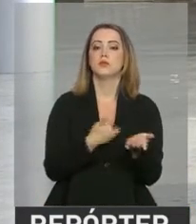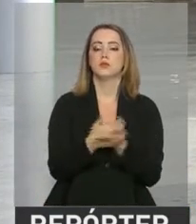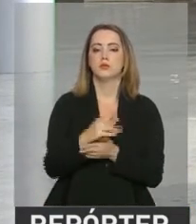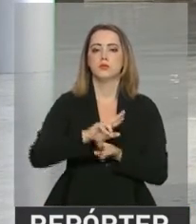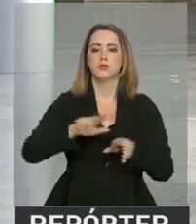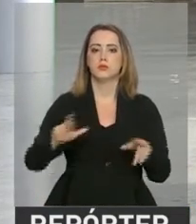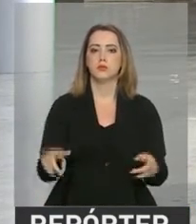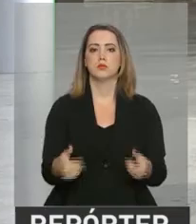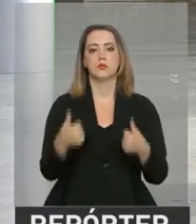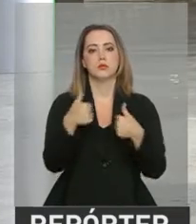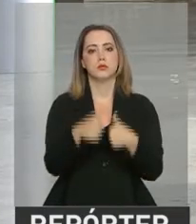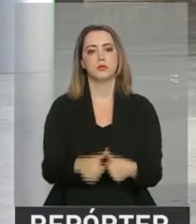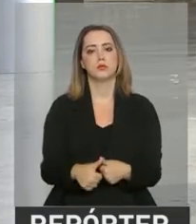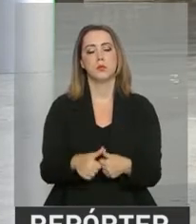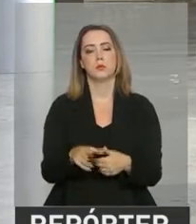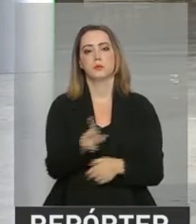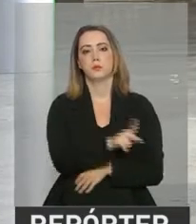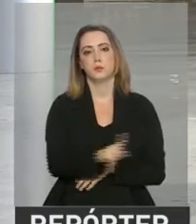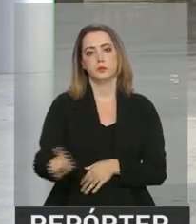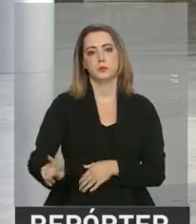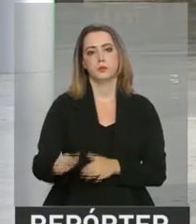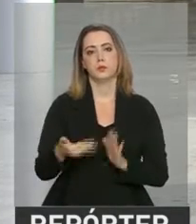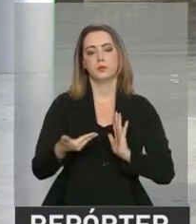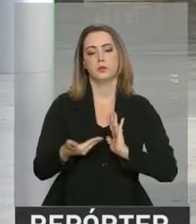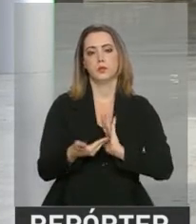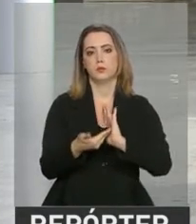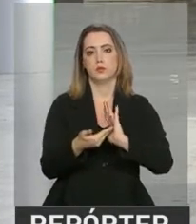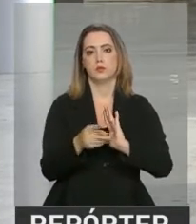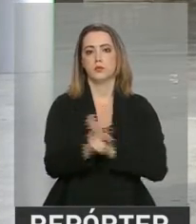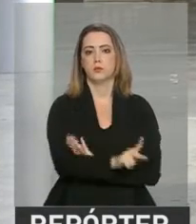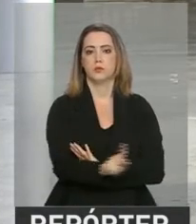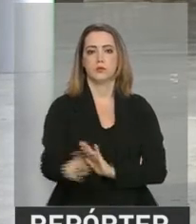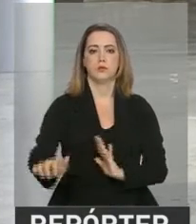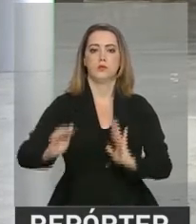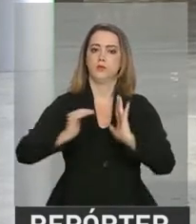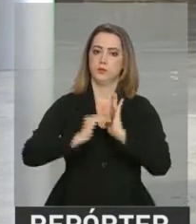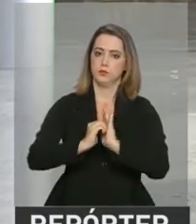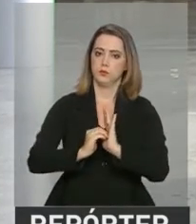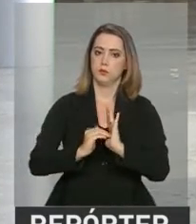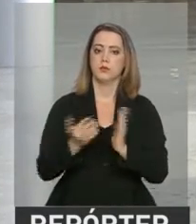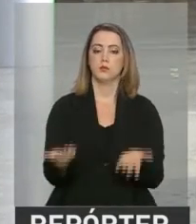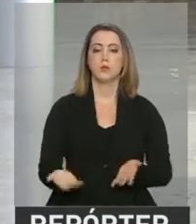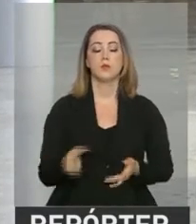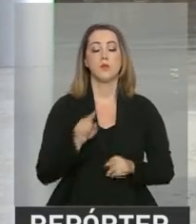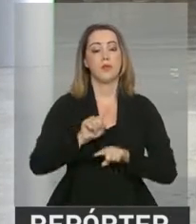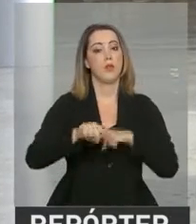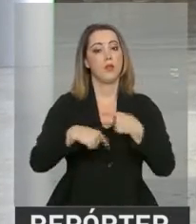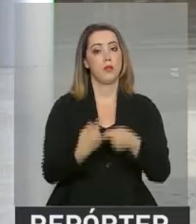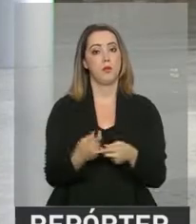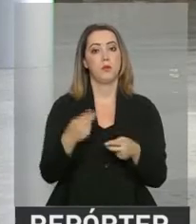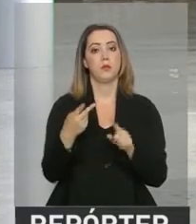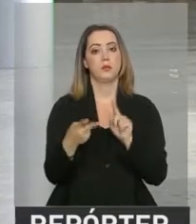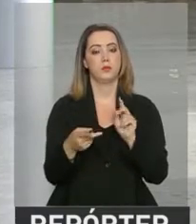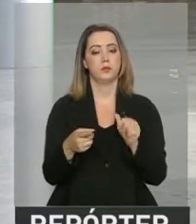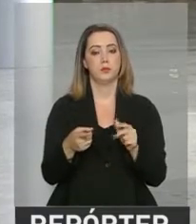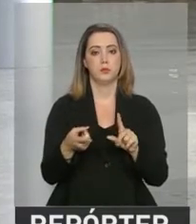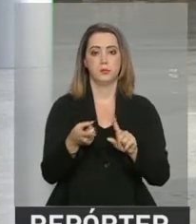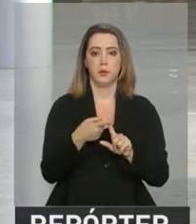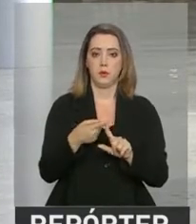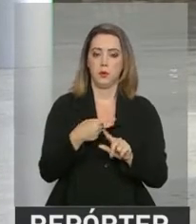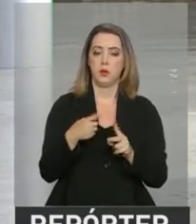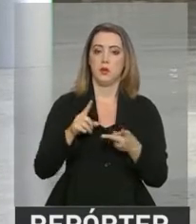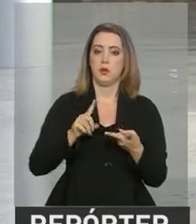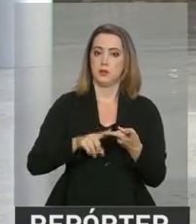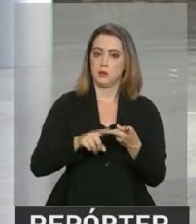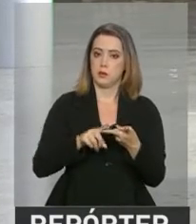com as presenças do presidente da câmara rodrigo maia e do senado renan calheiros a segunda reunião está prevista para às